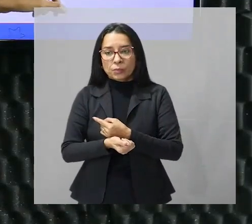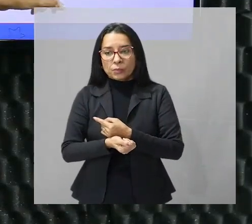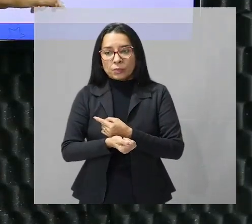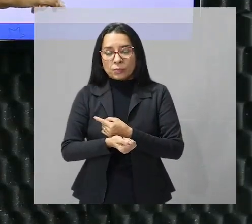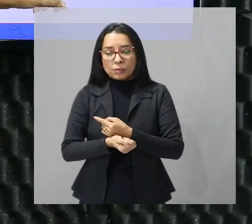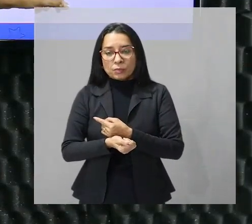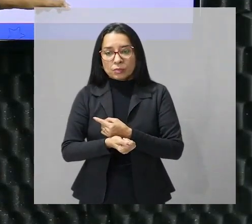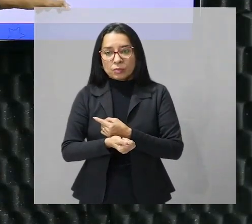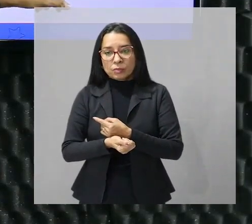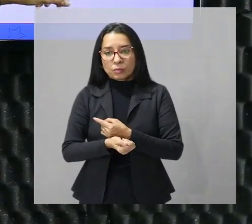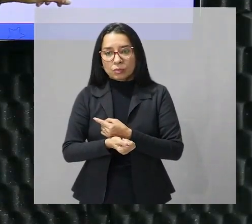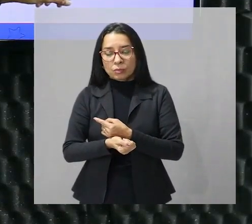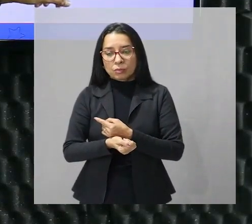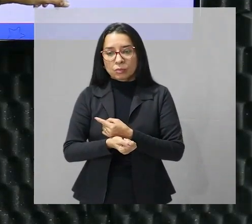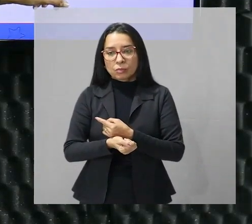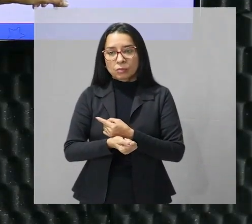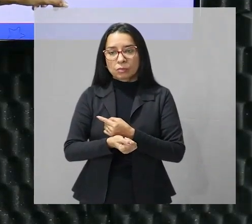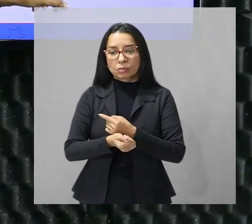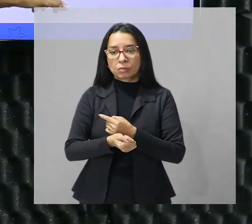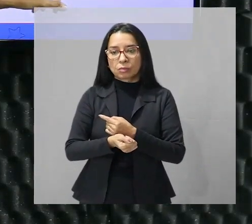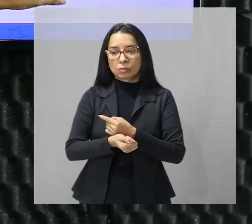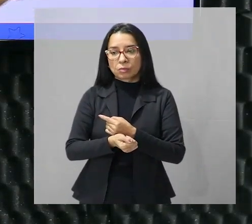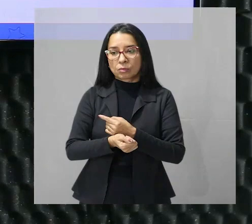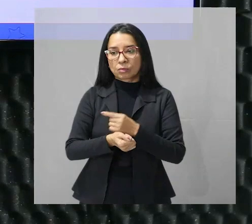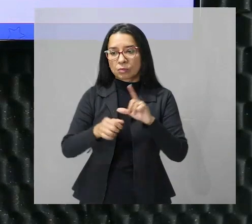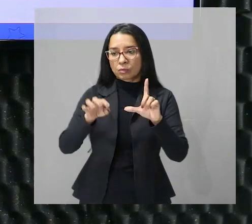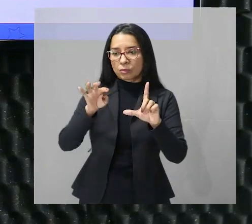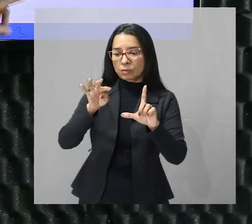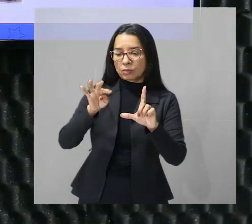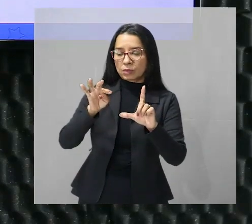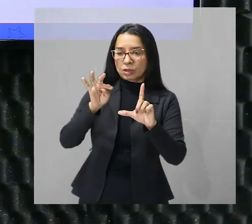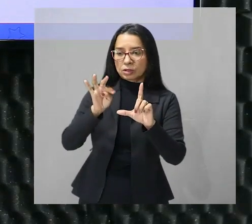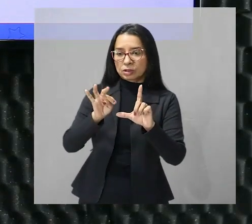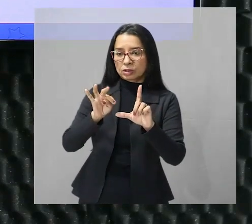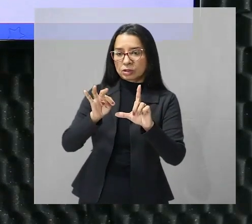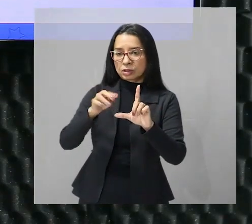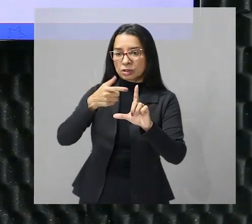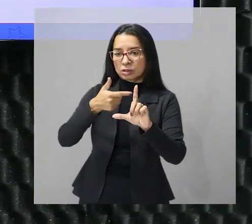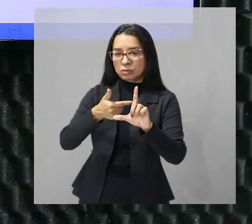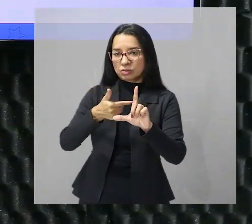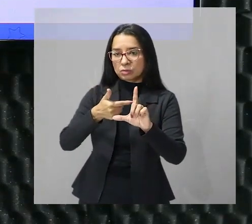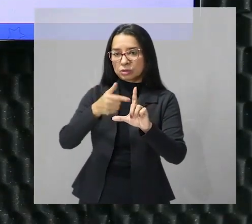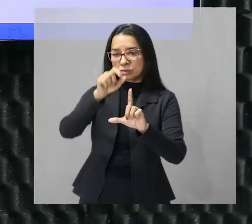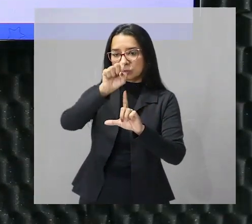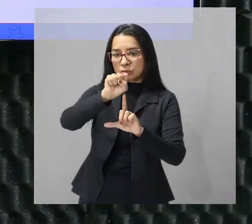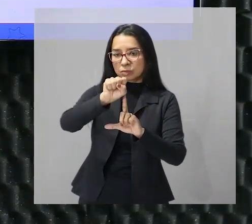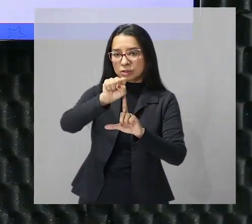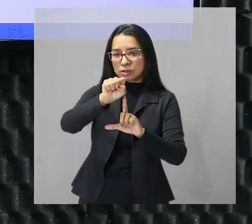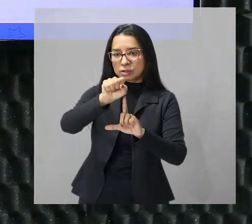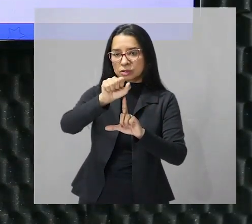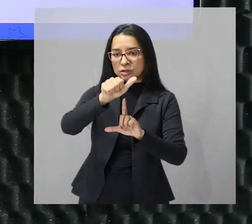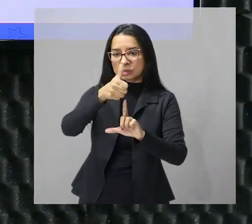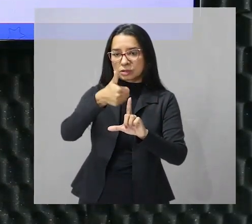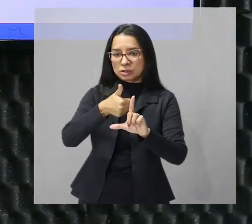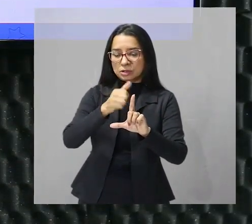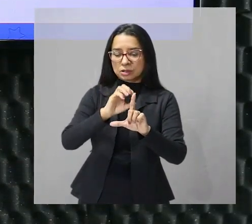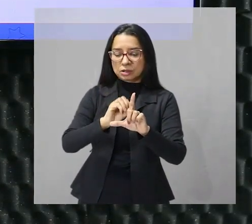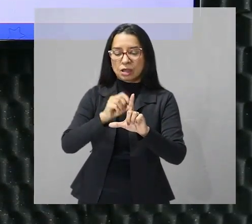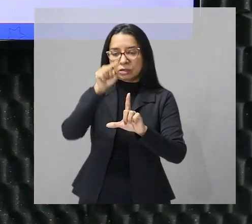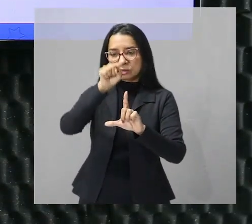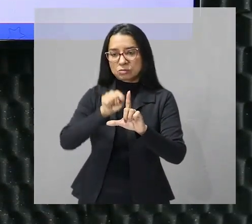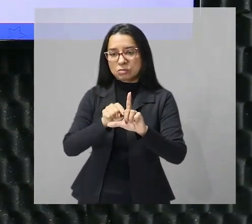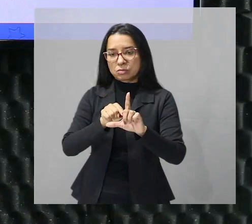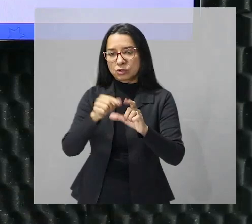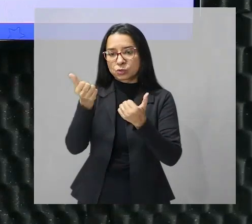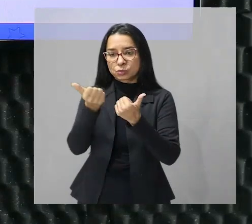é o eixo T, 2 e no eixo S, 10. Está bem aqui o nosso primeiro ponto e vamos